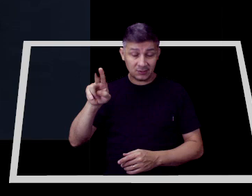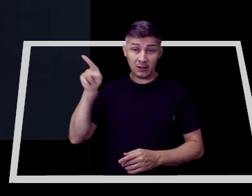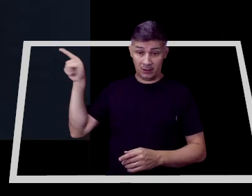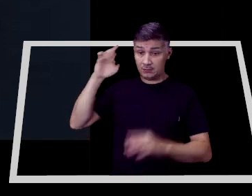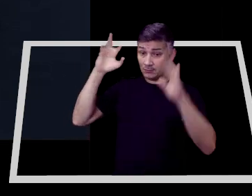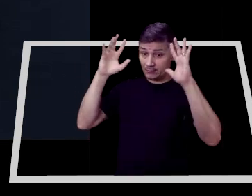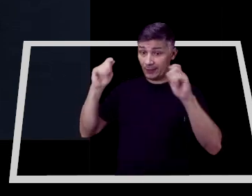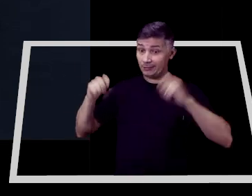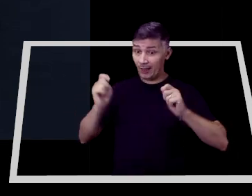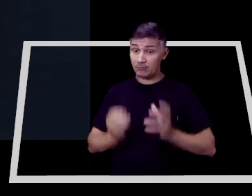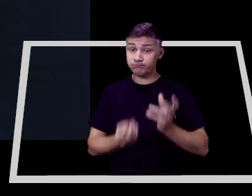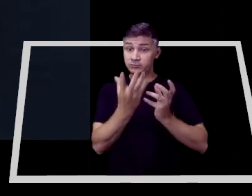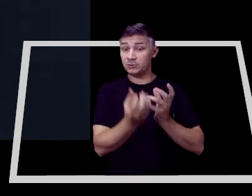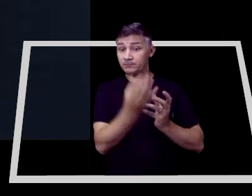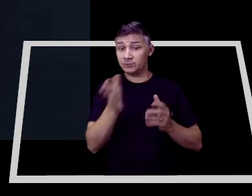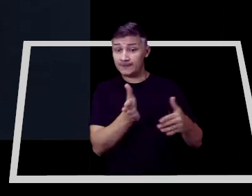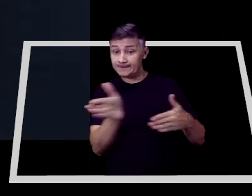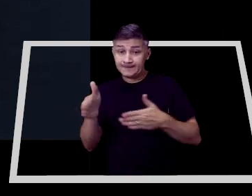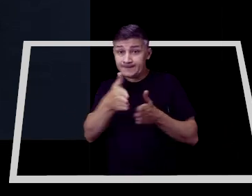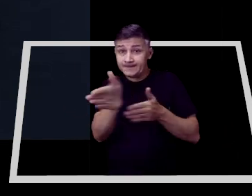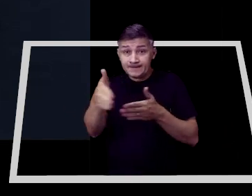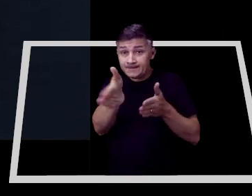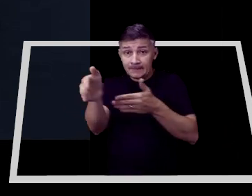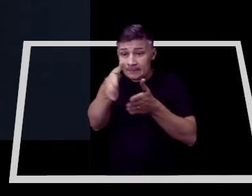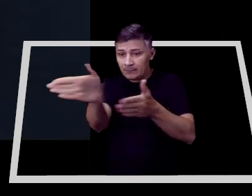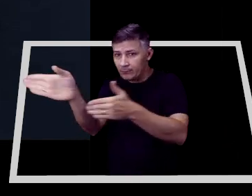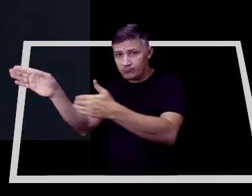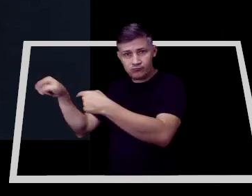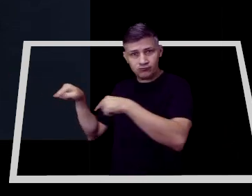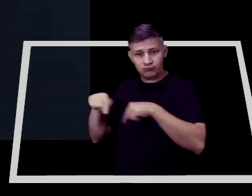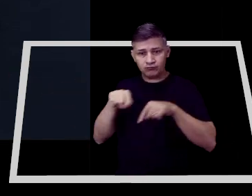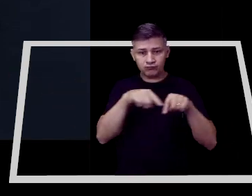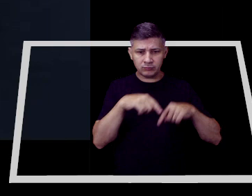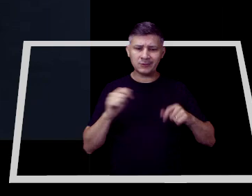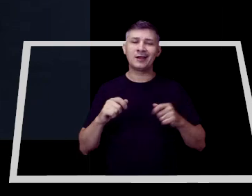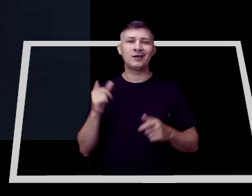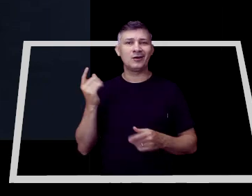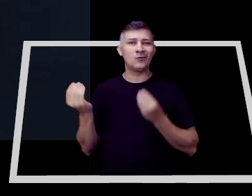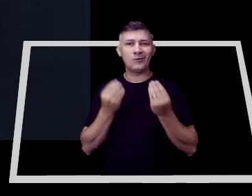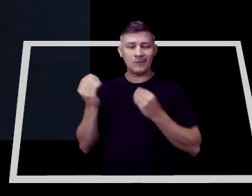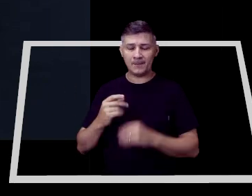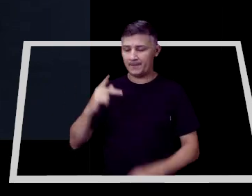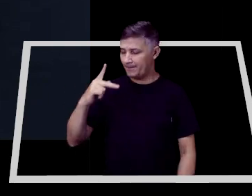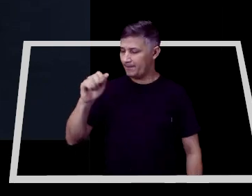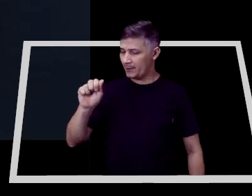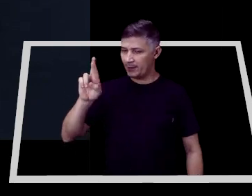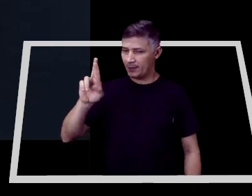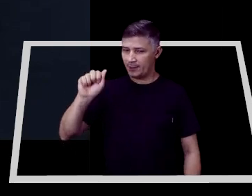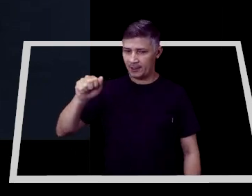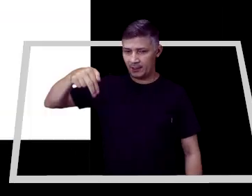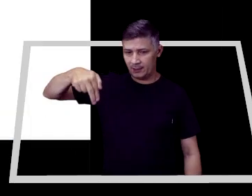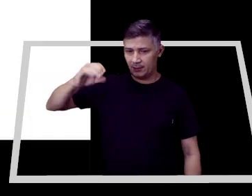momentos, poder desenhar, né, a própria silhueta do